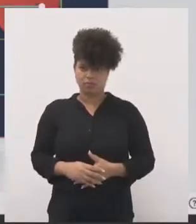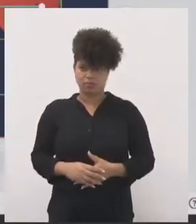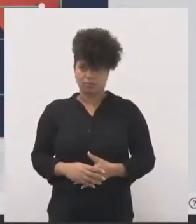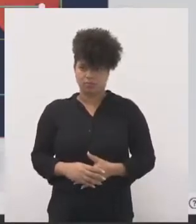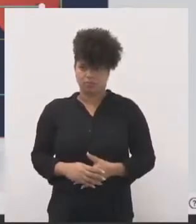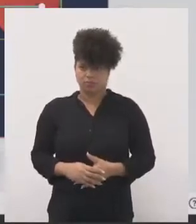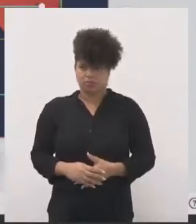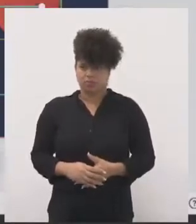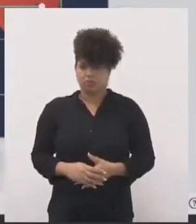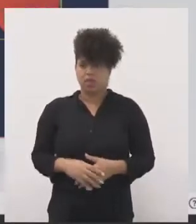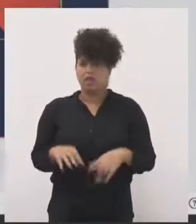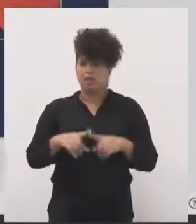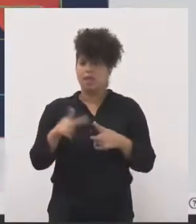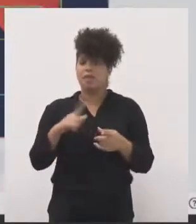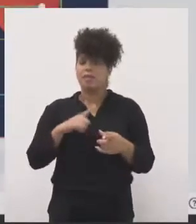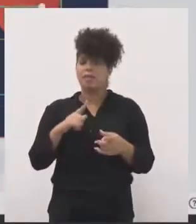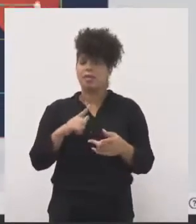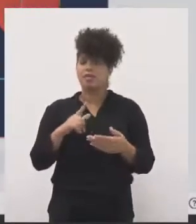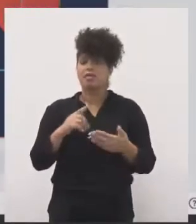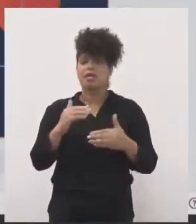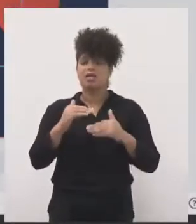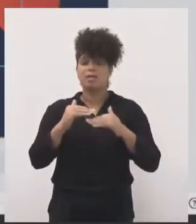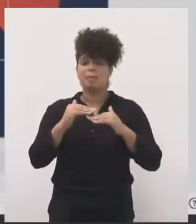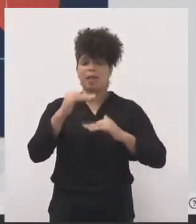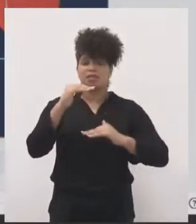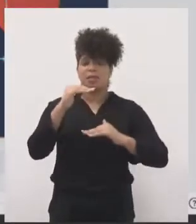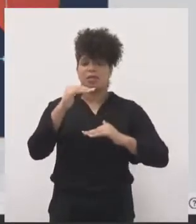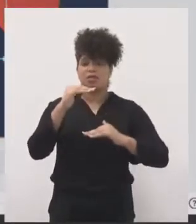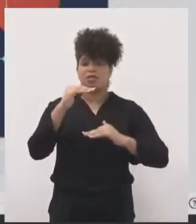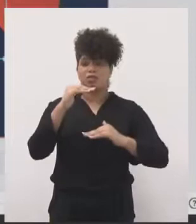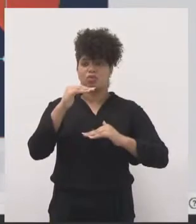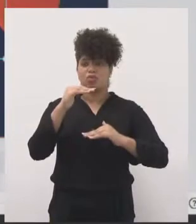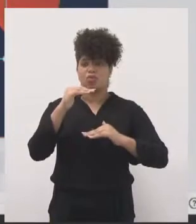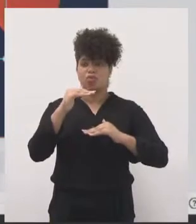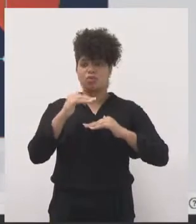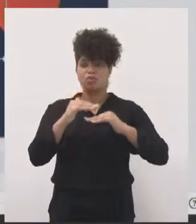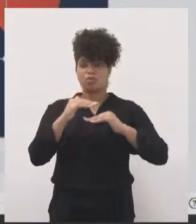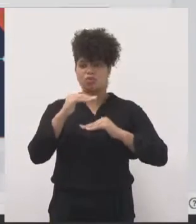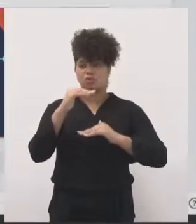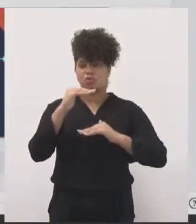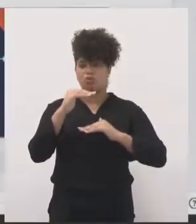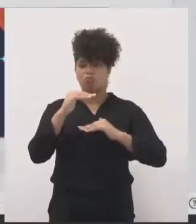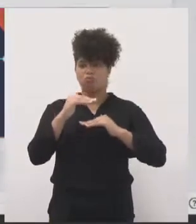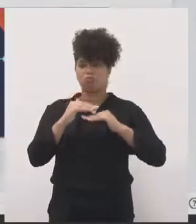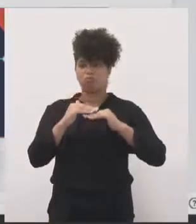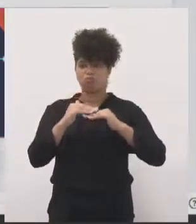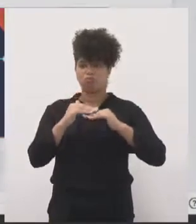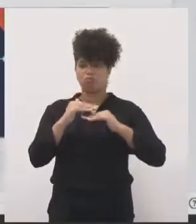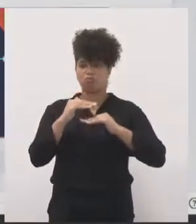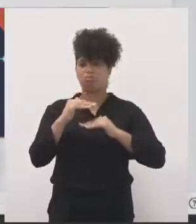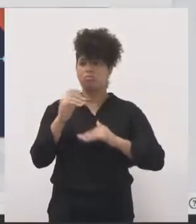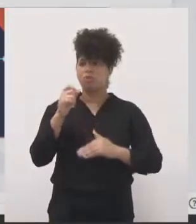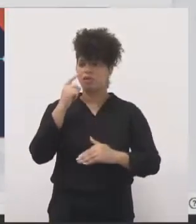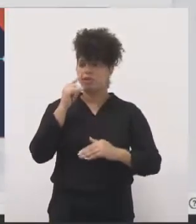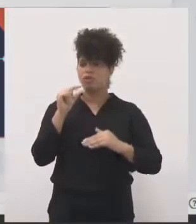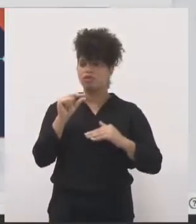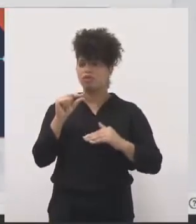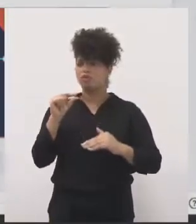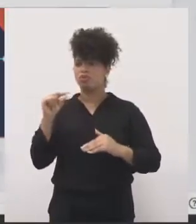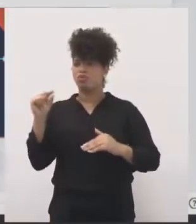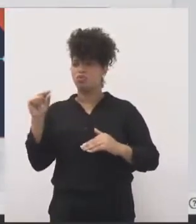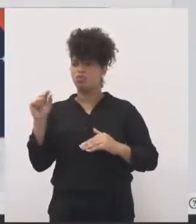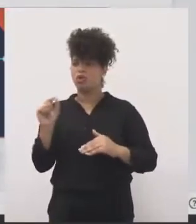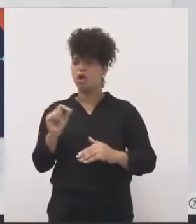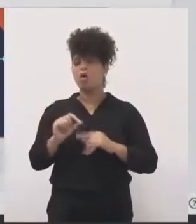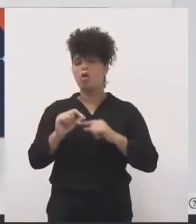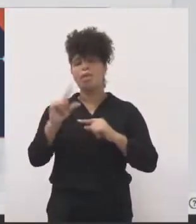do espaçamento. Ó, se eu clicar aqui, eu posso aumentar o espaçamento, tanto entre